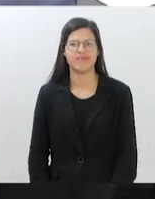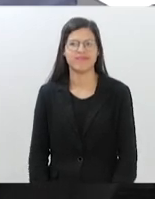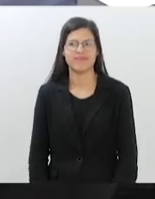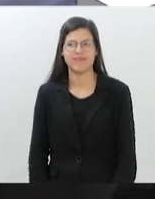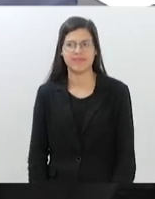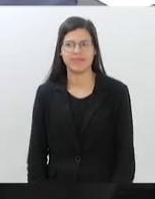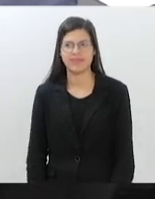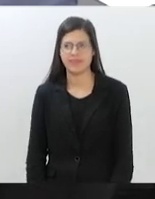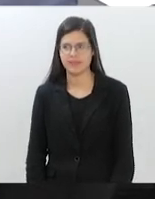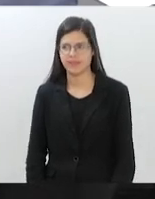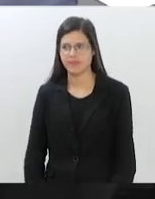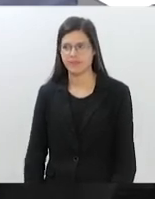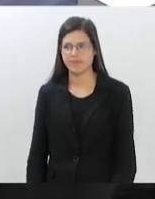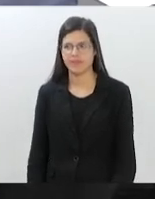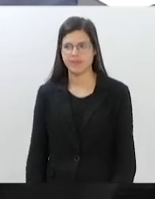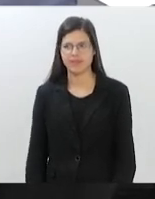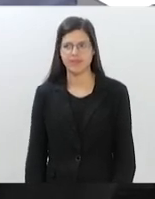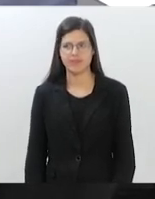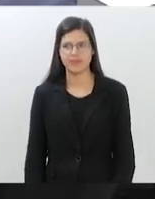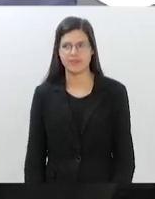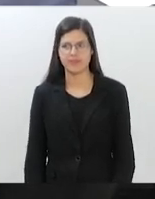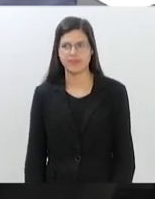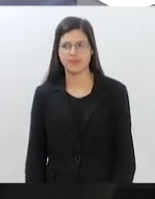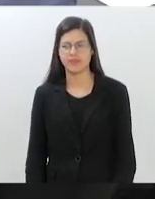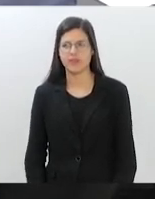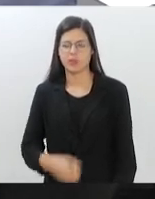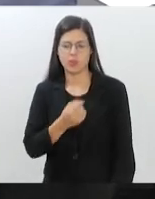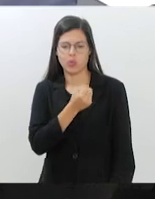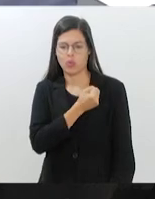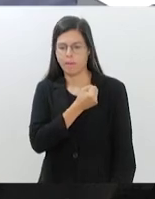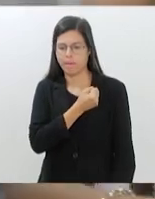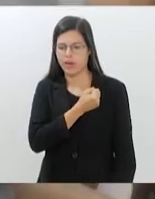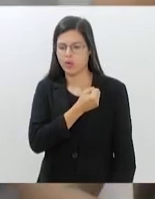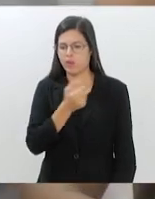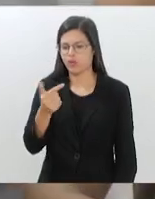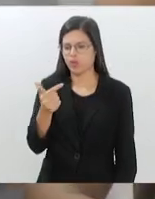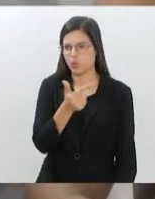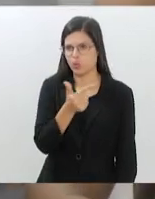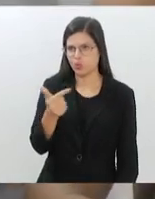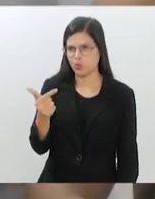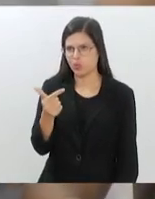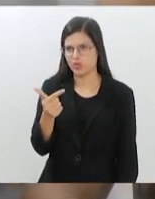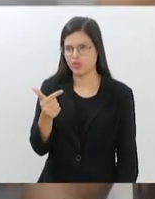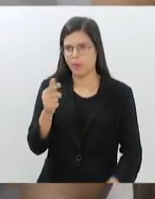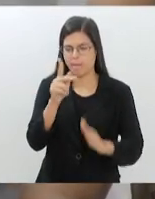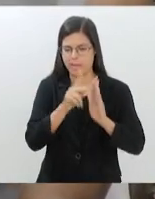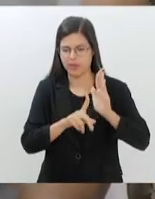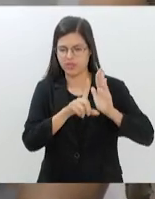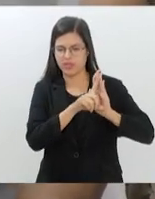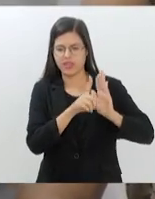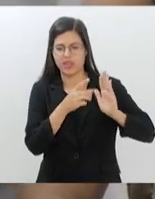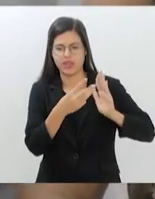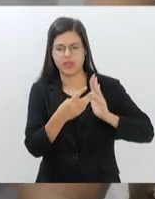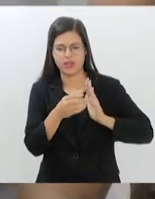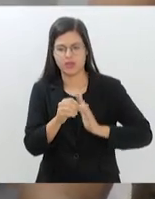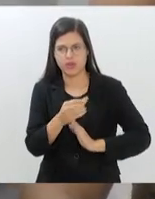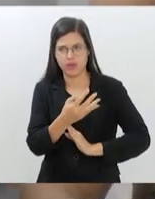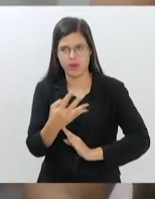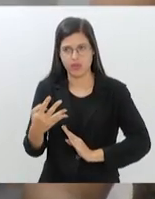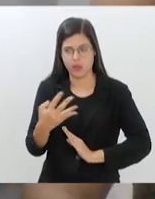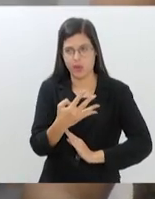muito bom o item 22 então o projeto de lei número